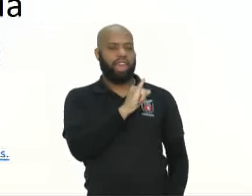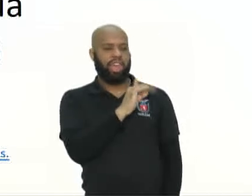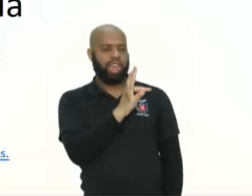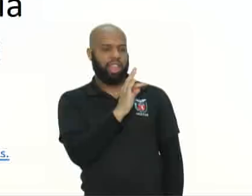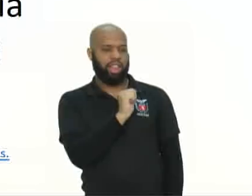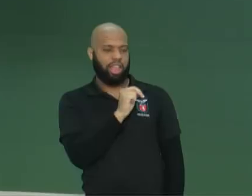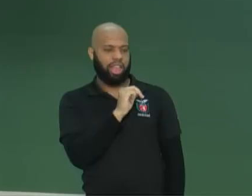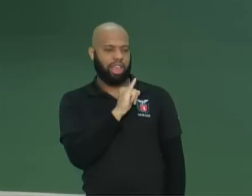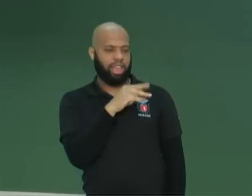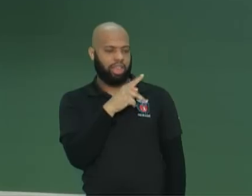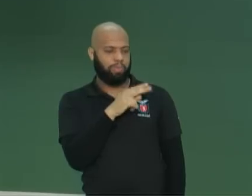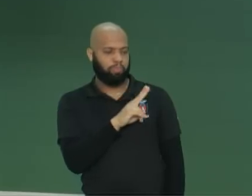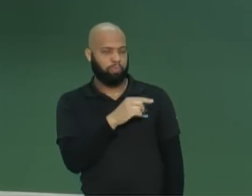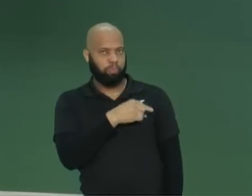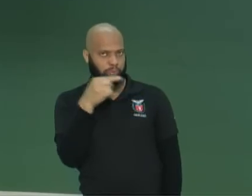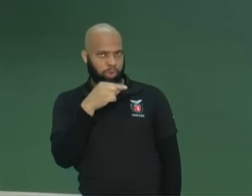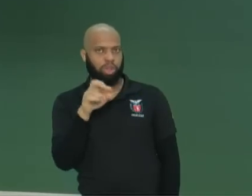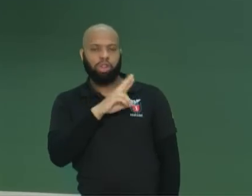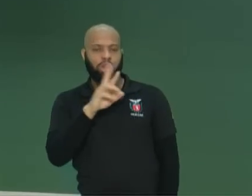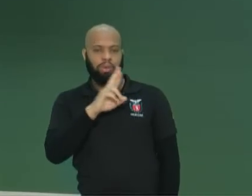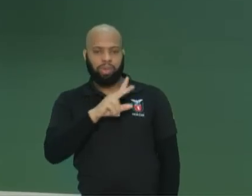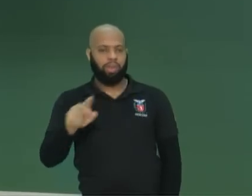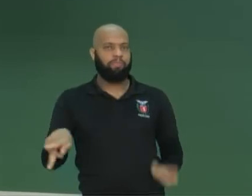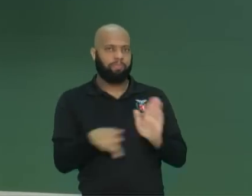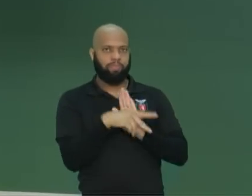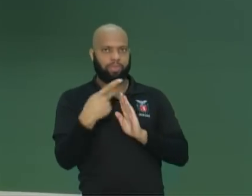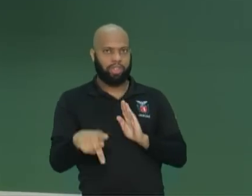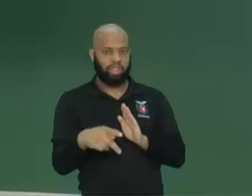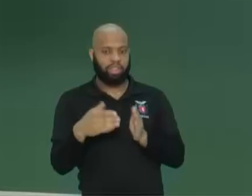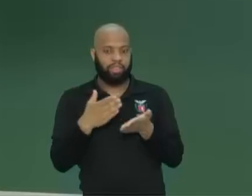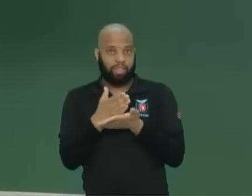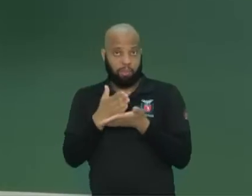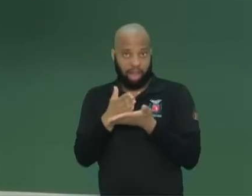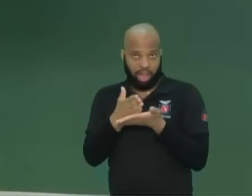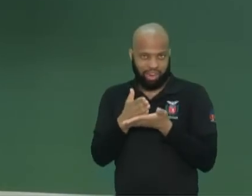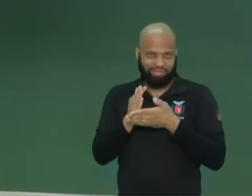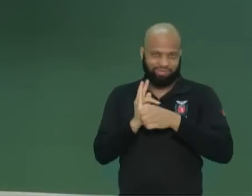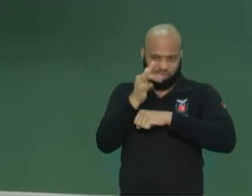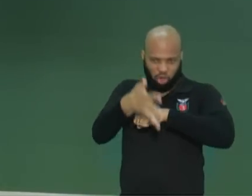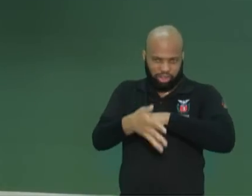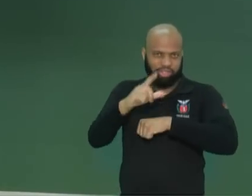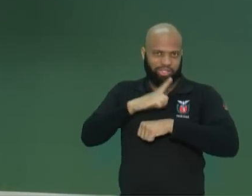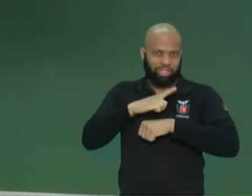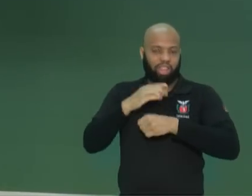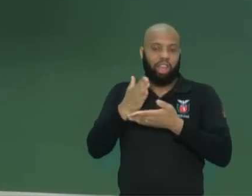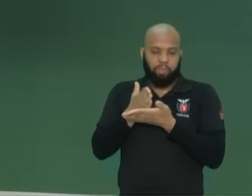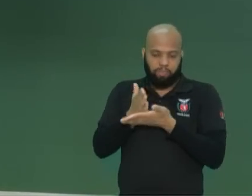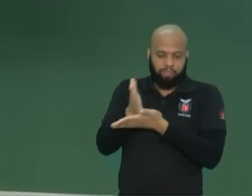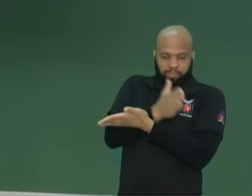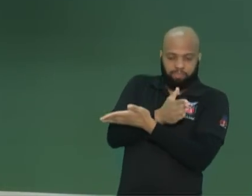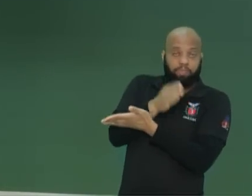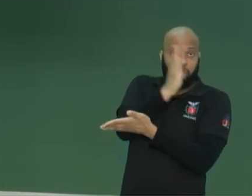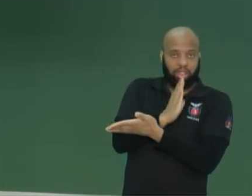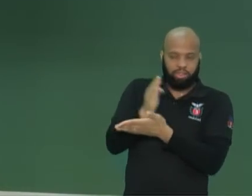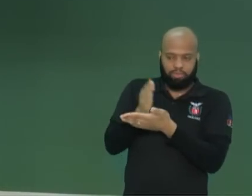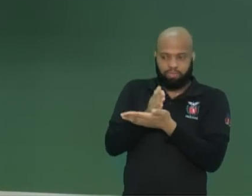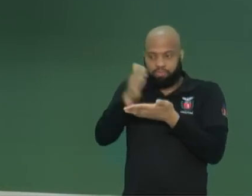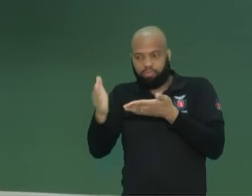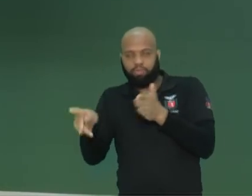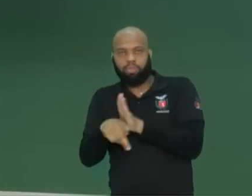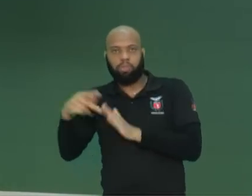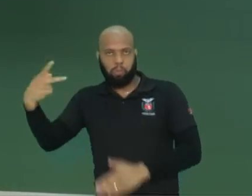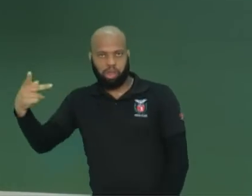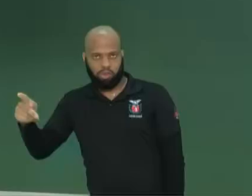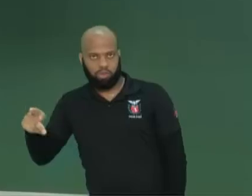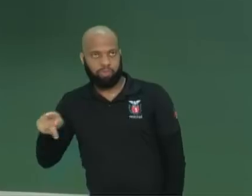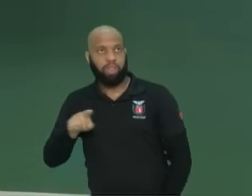brasileira. Ela é dividida, metade do Brasil, metade do Paraguai. Então, 100% brasileira. Um exemplo é a de Belo Monte,